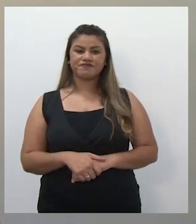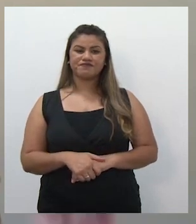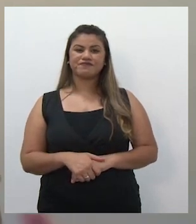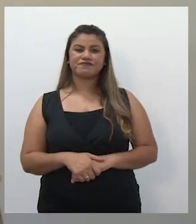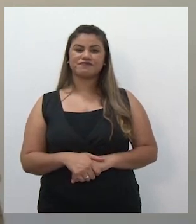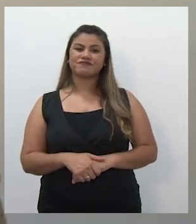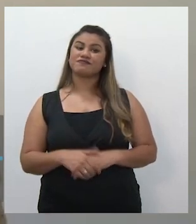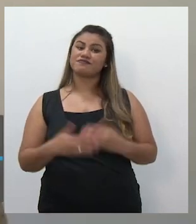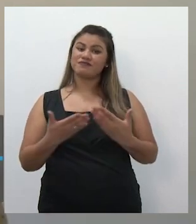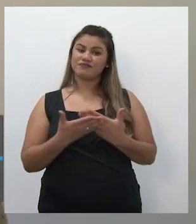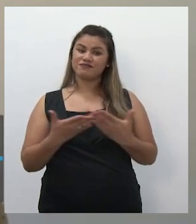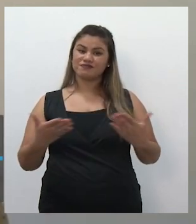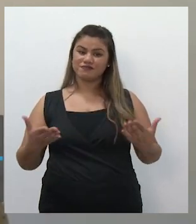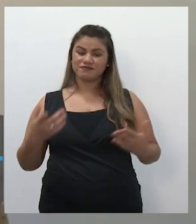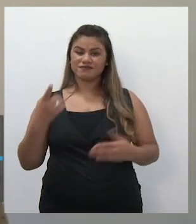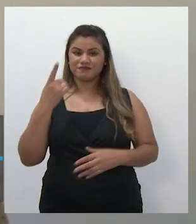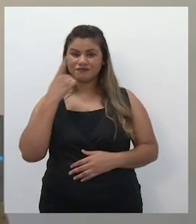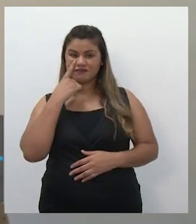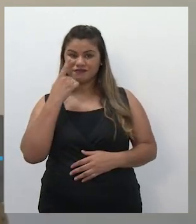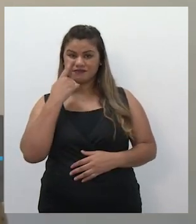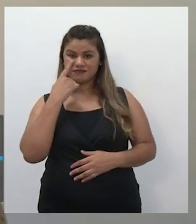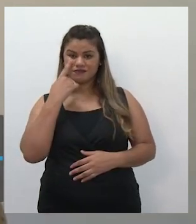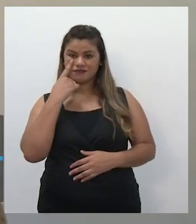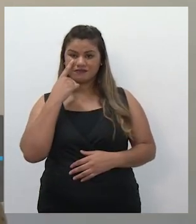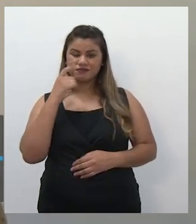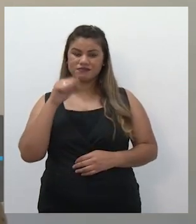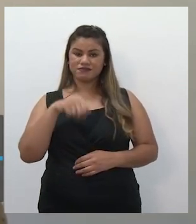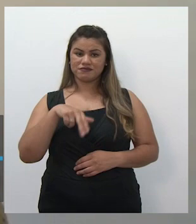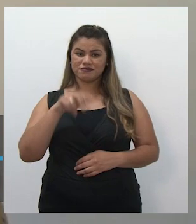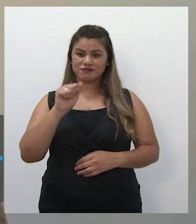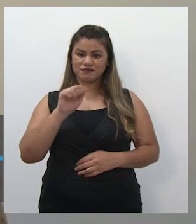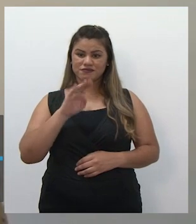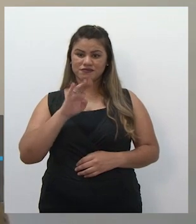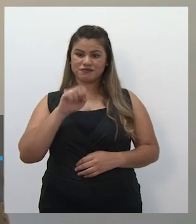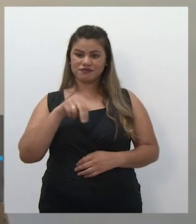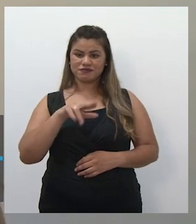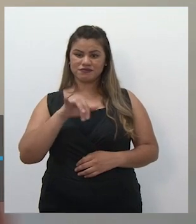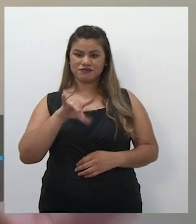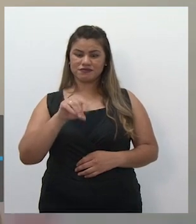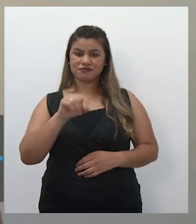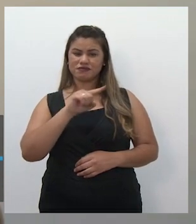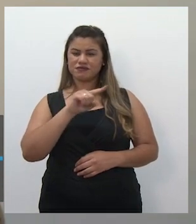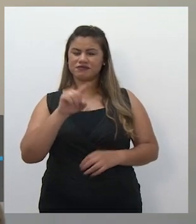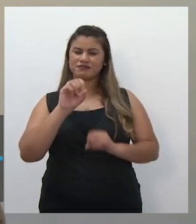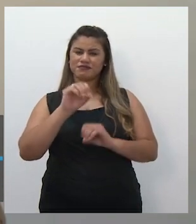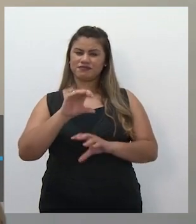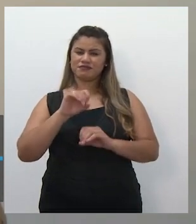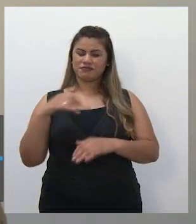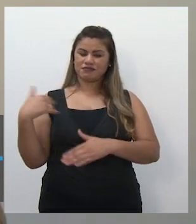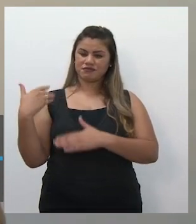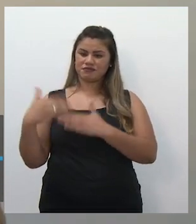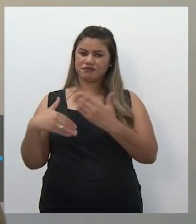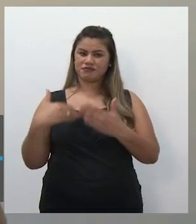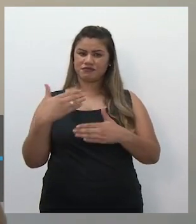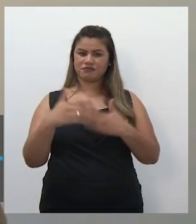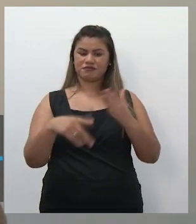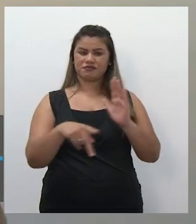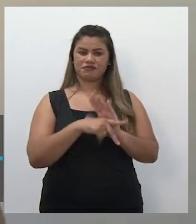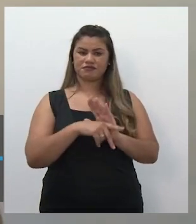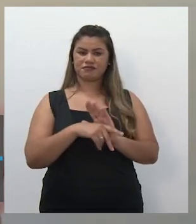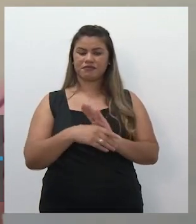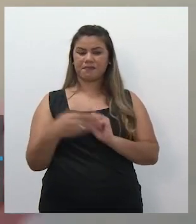Bom, vocês acabaram de ouvir a Ana Penido, uma educadora que acompanhou todo o processo da construção da